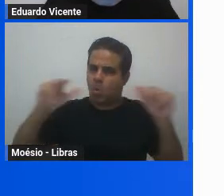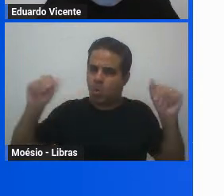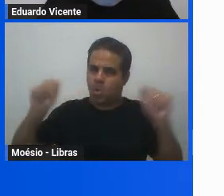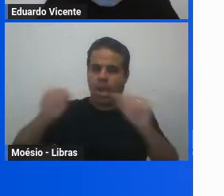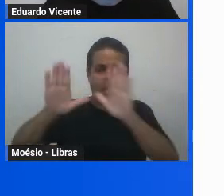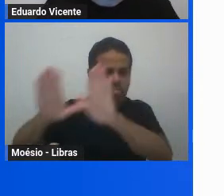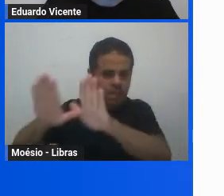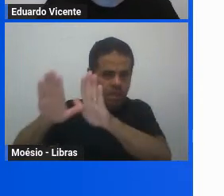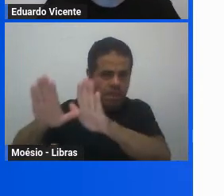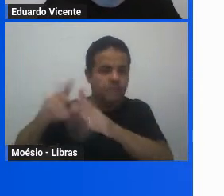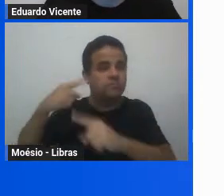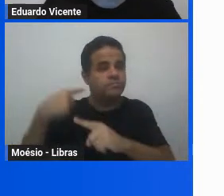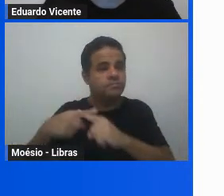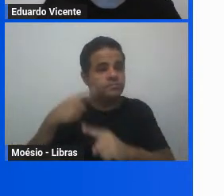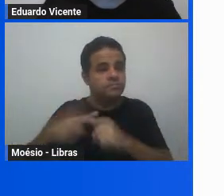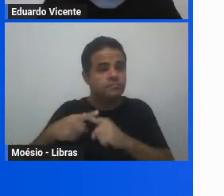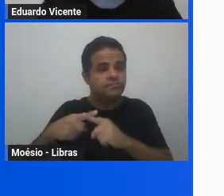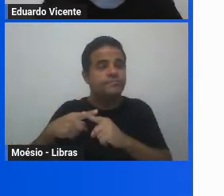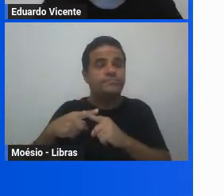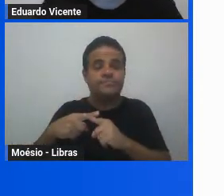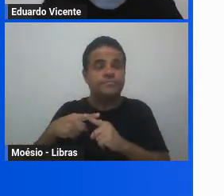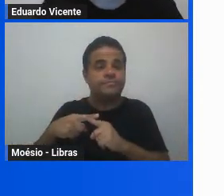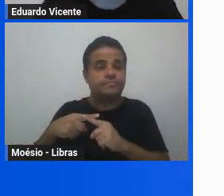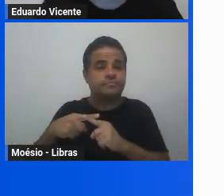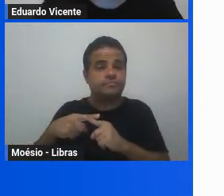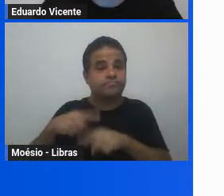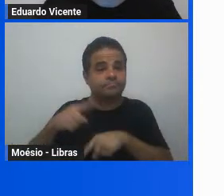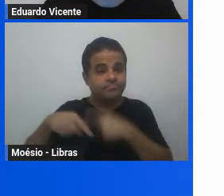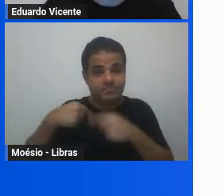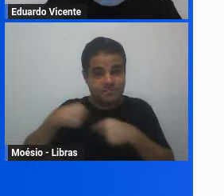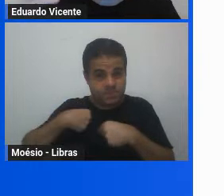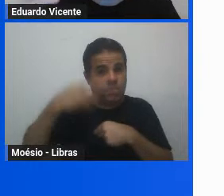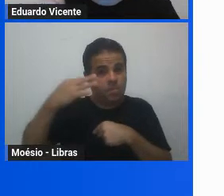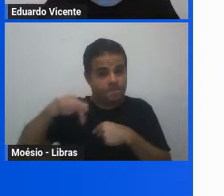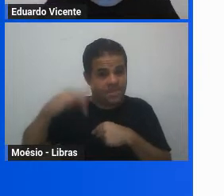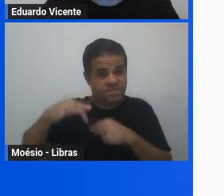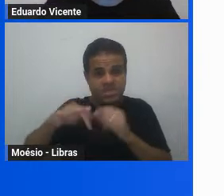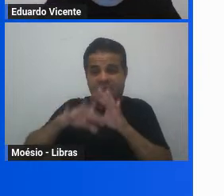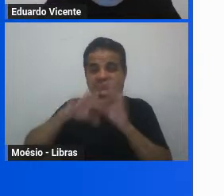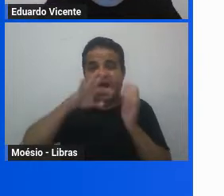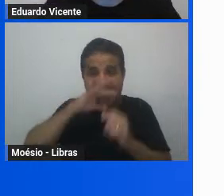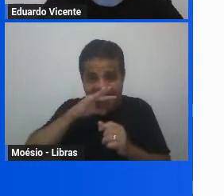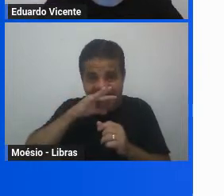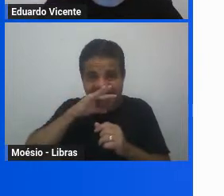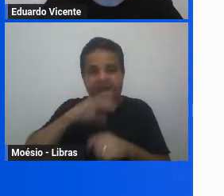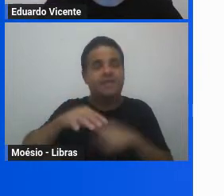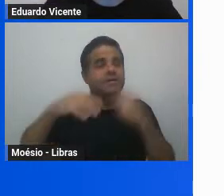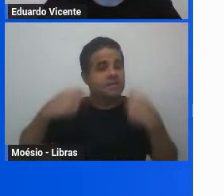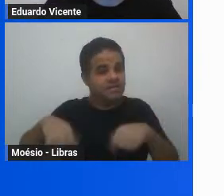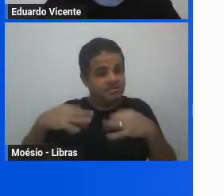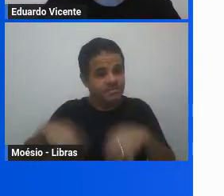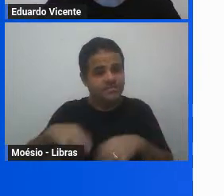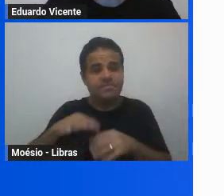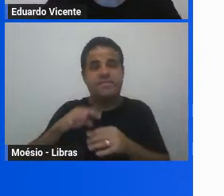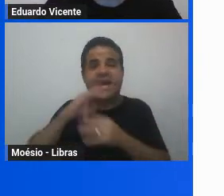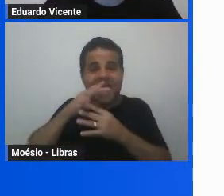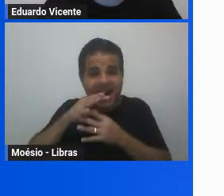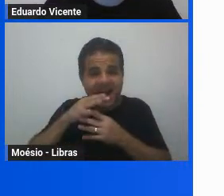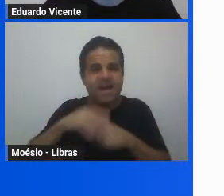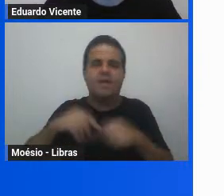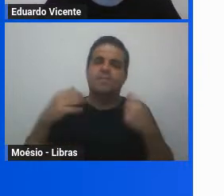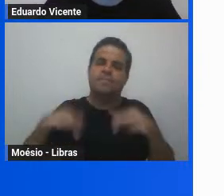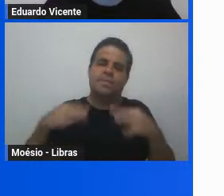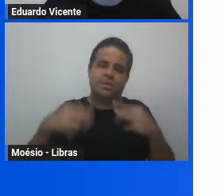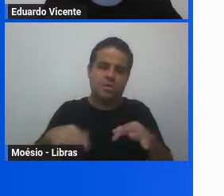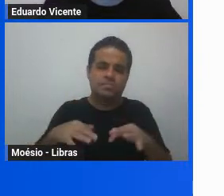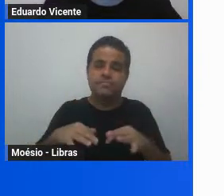processo. Por quê? Porque eu posso acabar me machucando e ele morder, né, o meu dedo. Também não vou